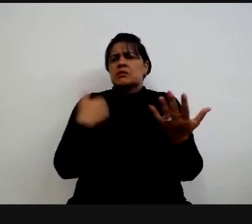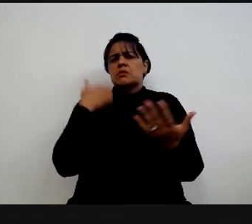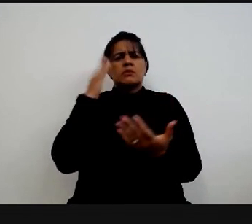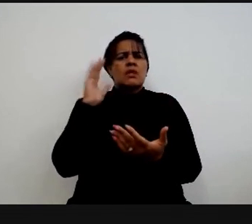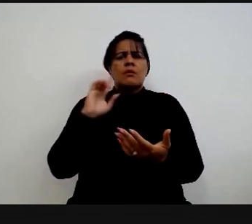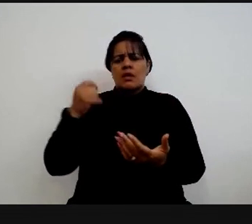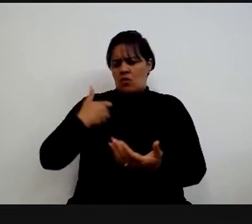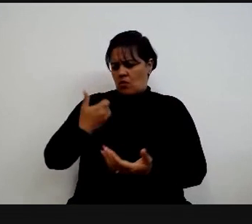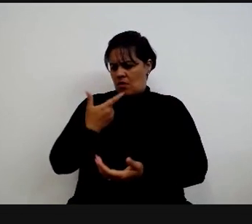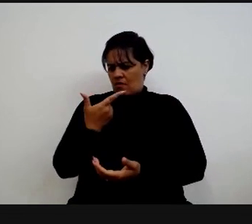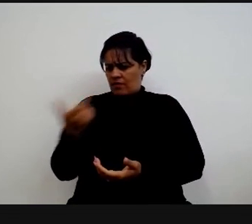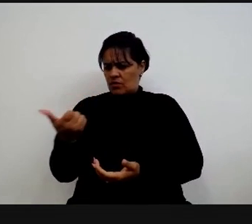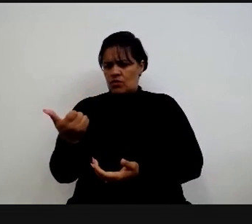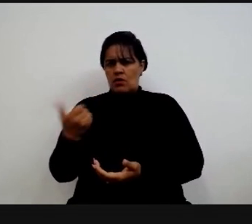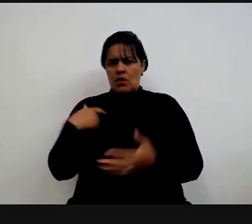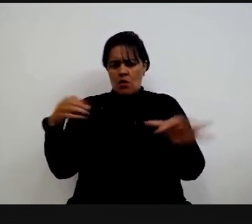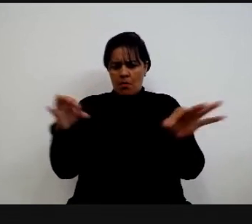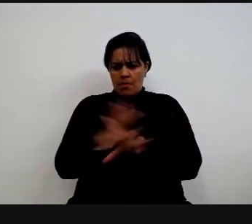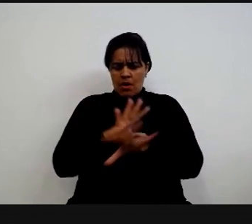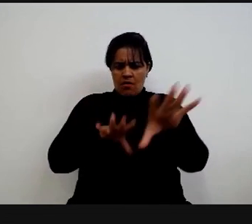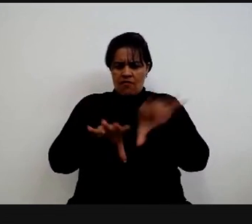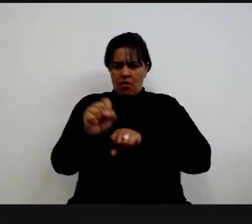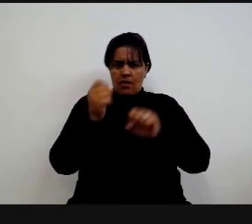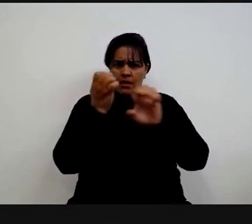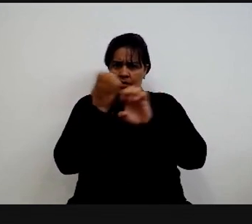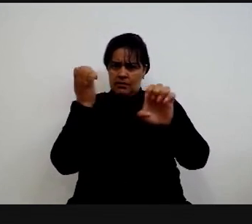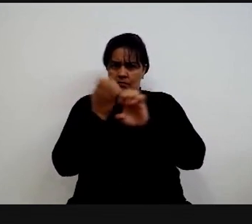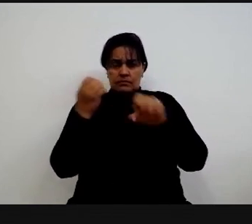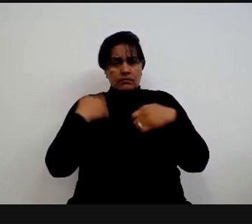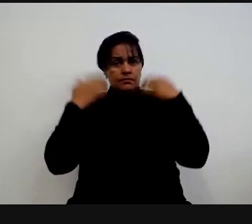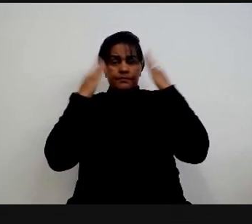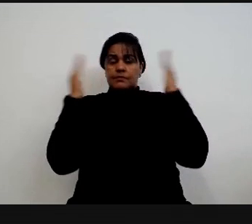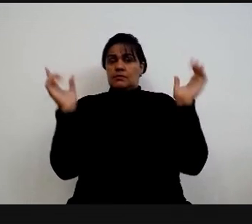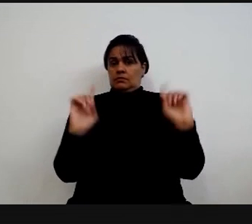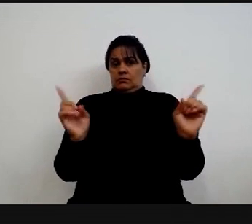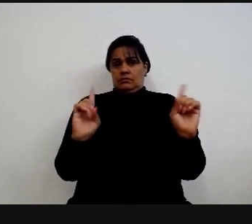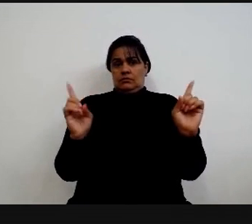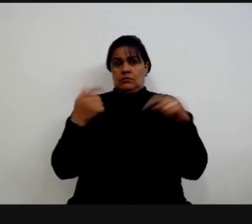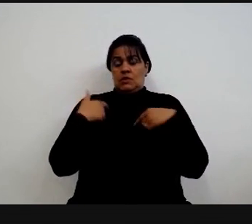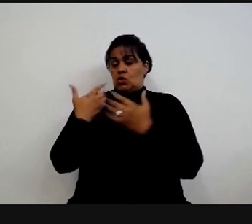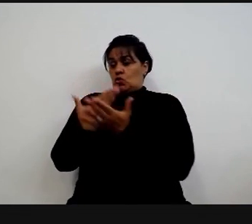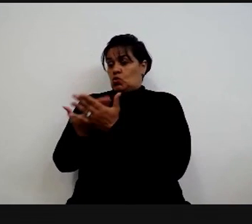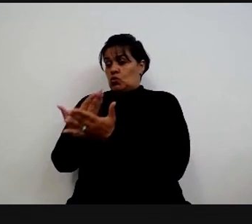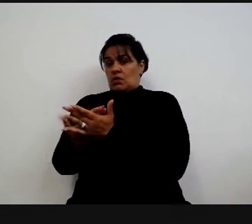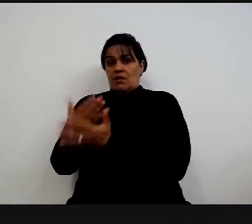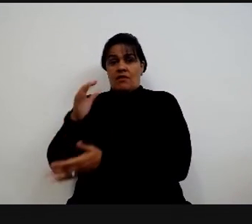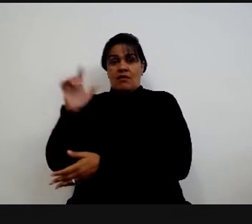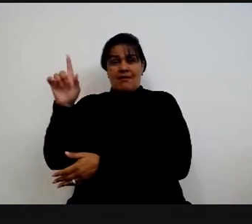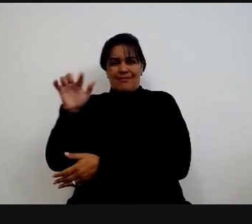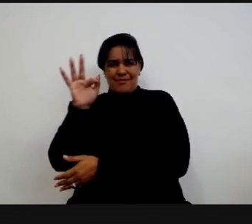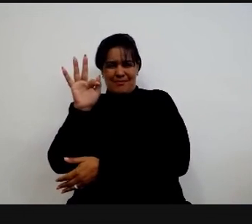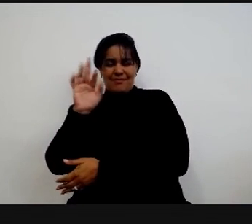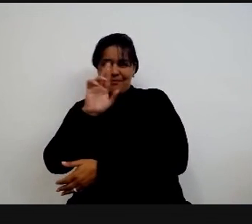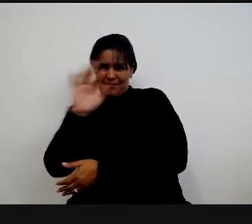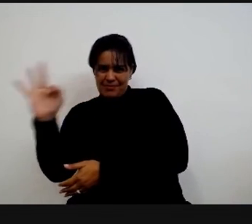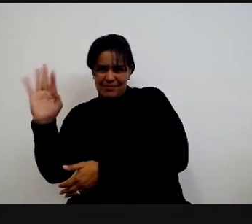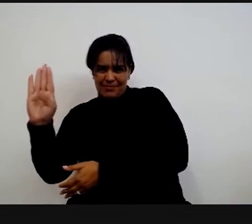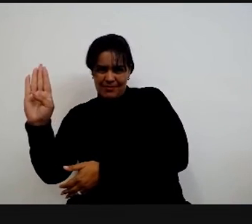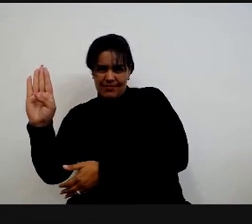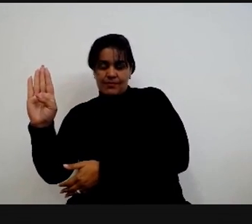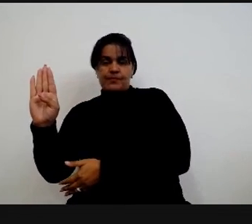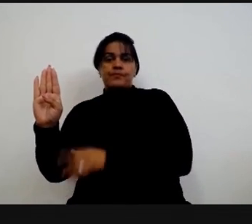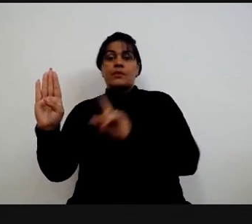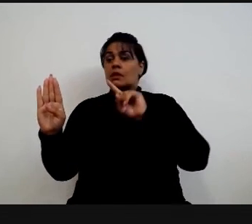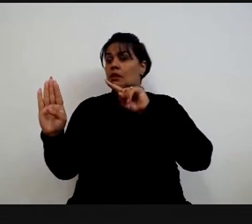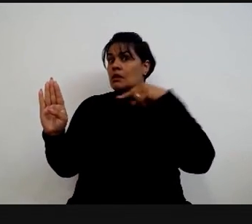Eu terminei praticamente meu curso de engenharia sem saber o que era tribunal. Eu estudava para a Receita Federal só depois. Então,